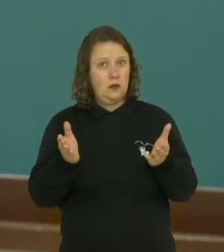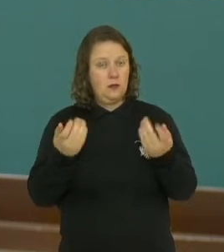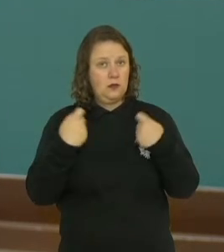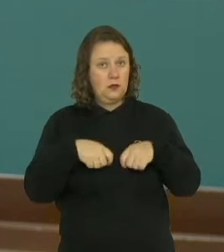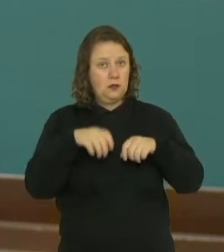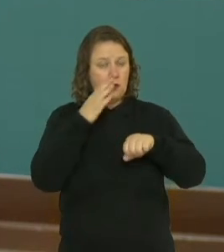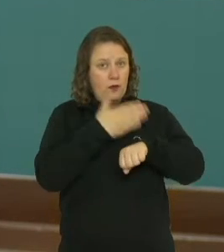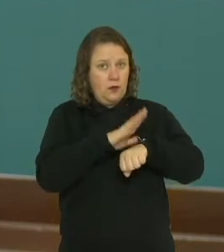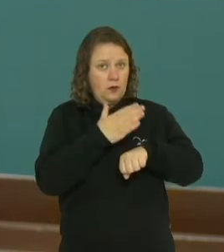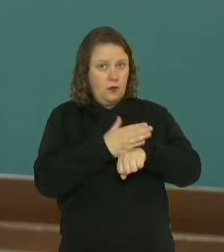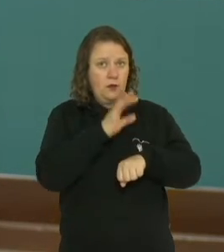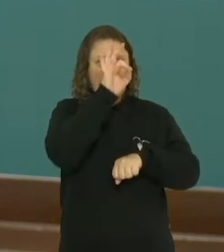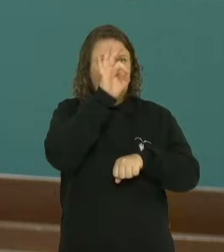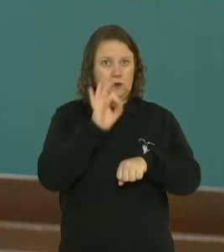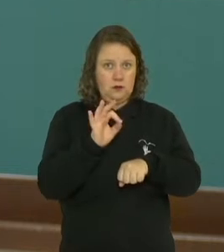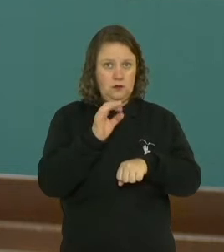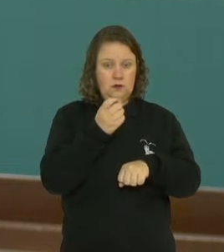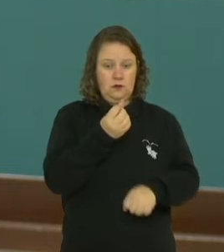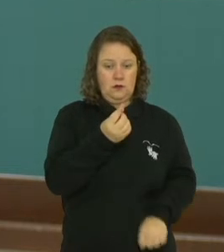porcentagem aqui de